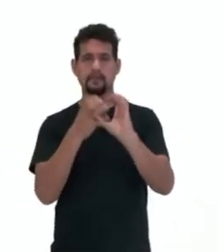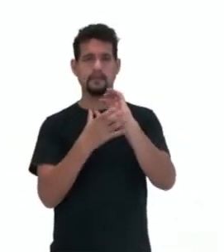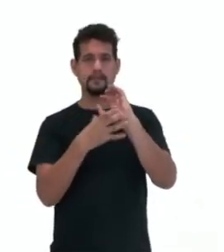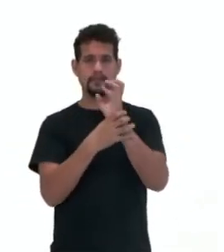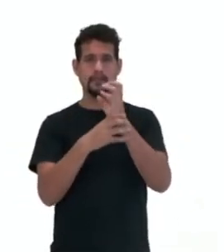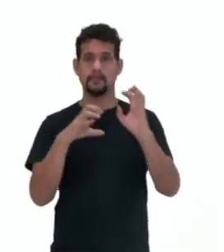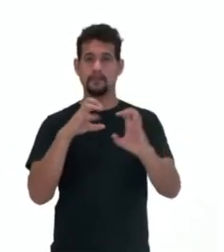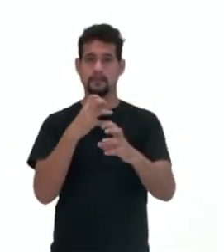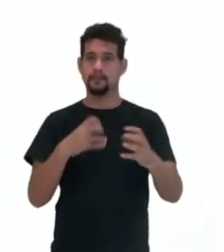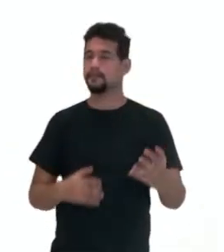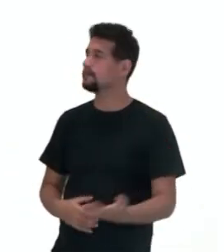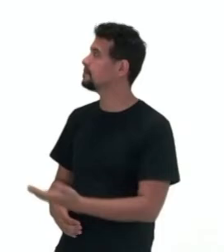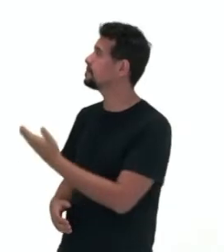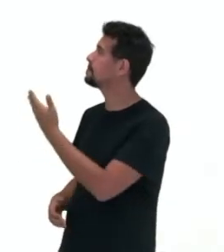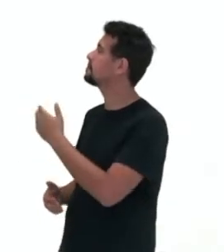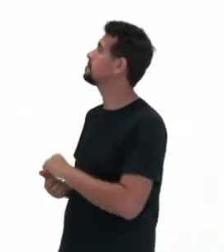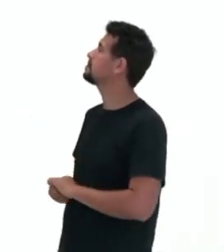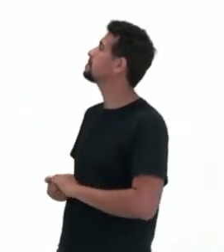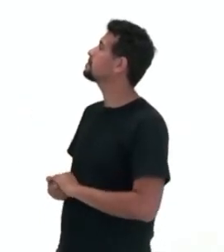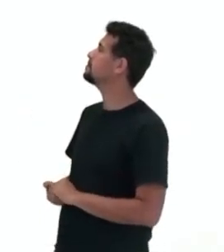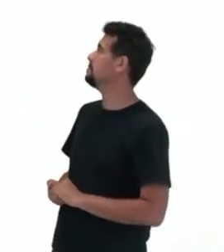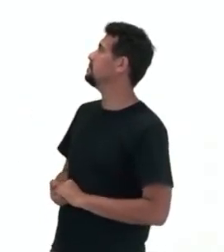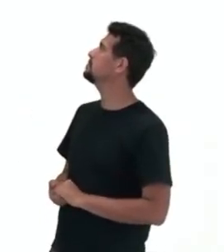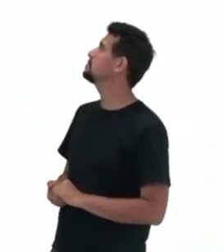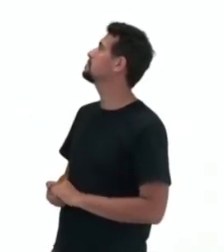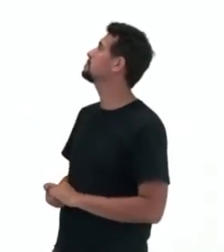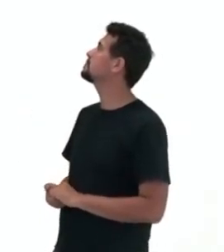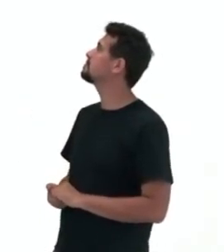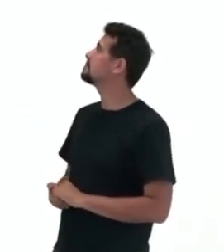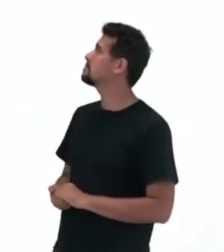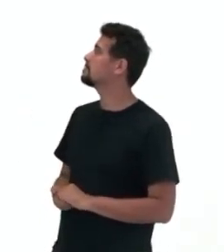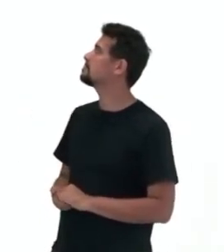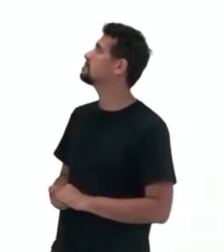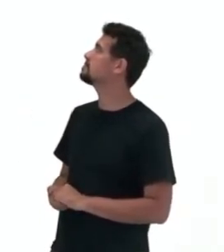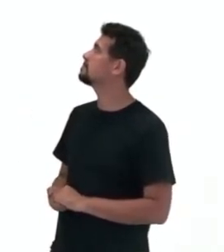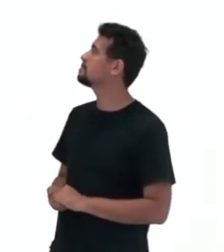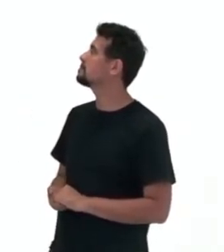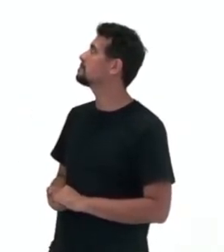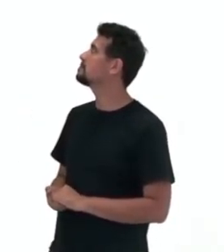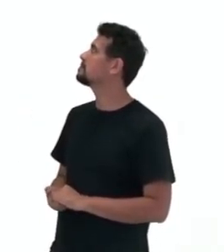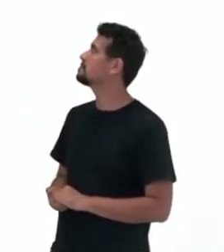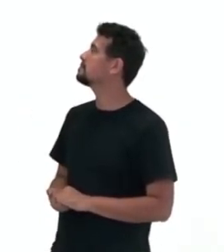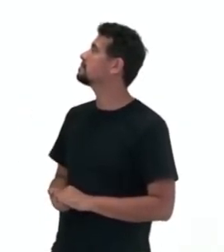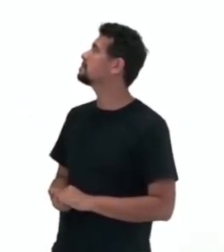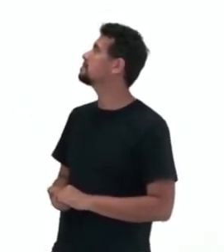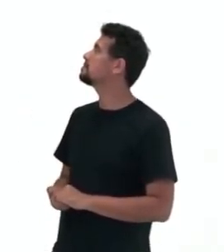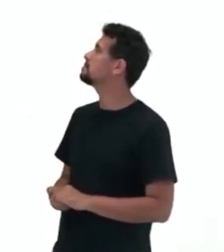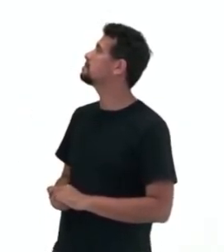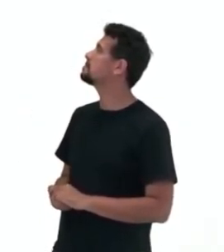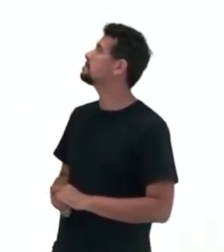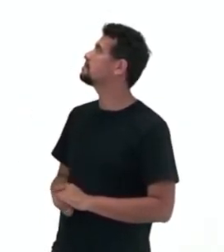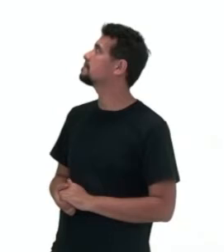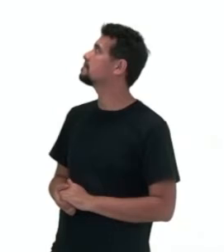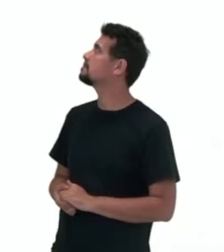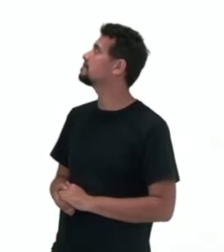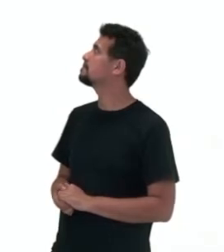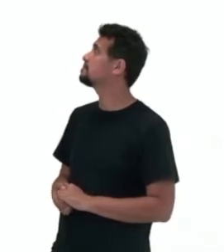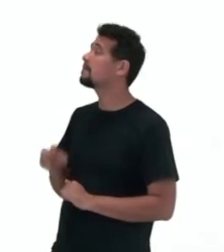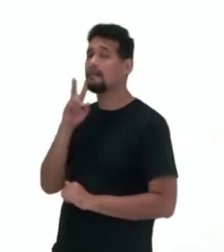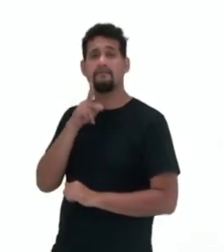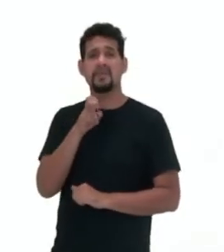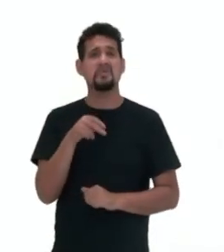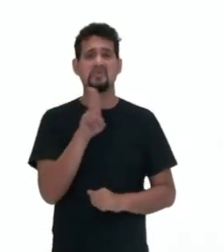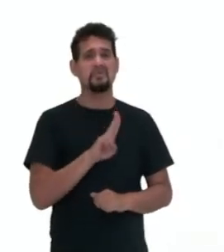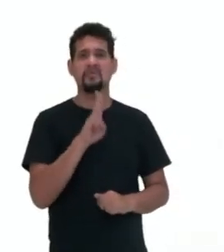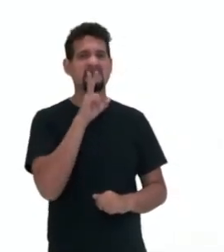imagem. Ele coloca as pernas lá, puxa o braço dele e realiza um movimento para trás. Ele deita, né? Não utiliza, pode ver que ele não utiliza